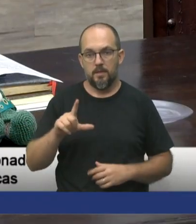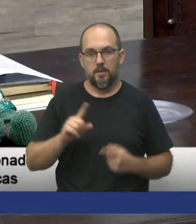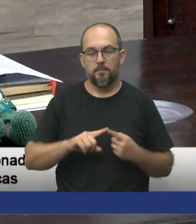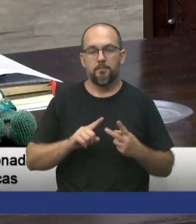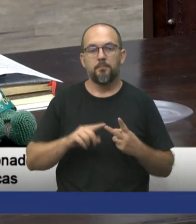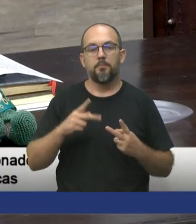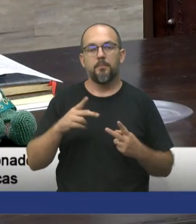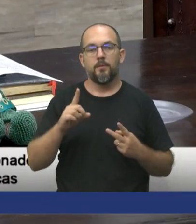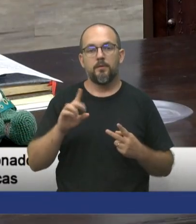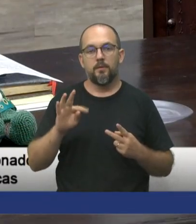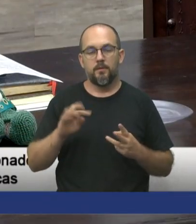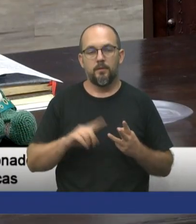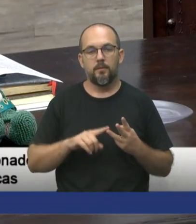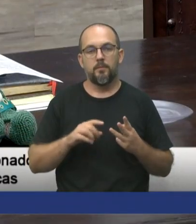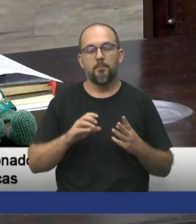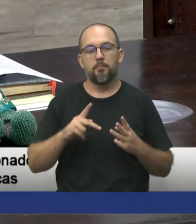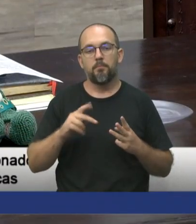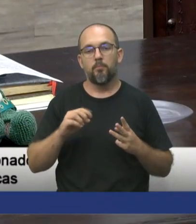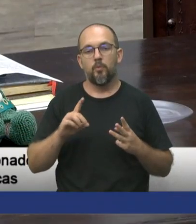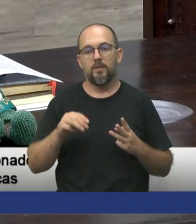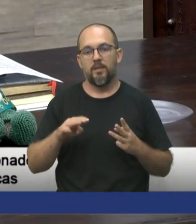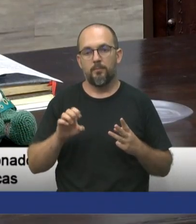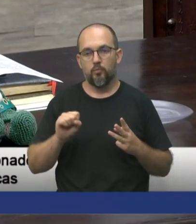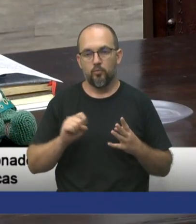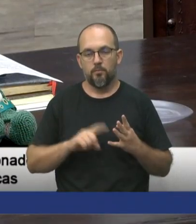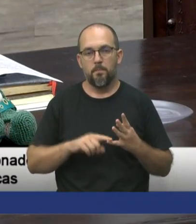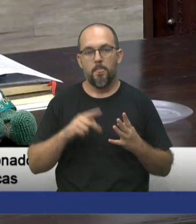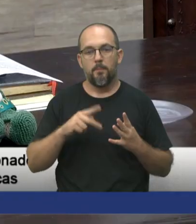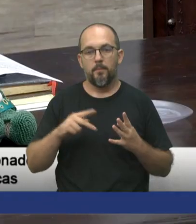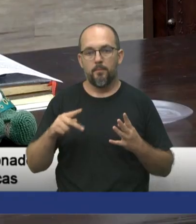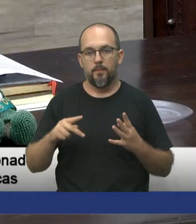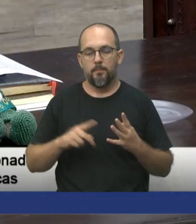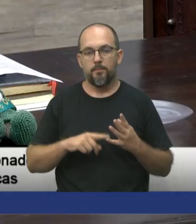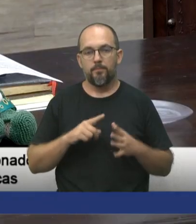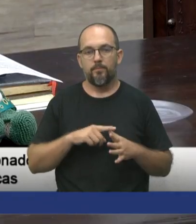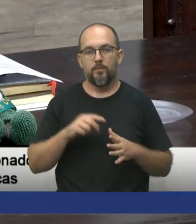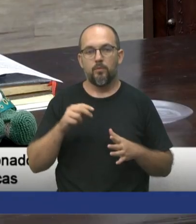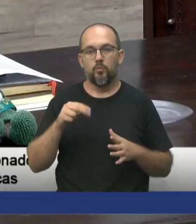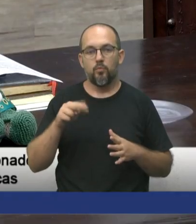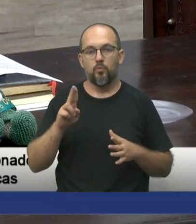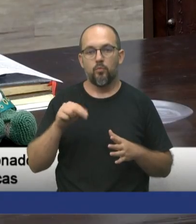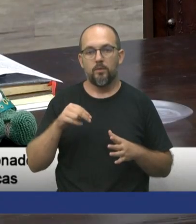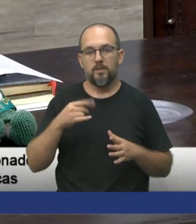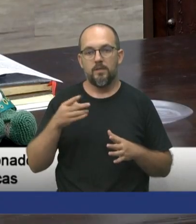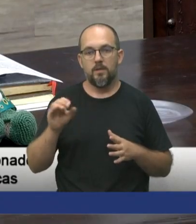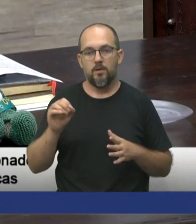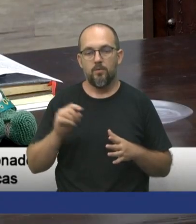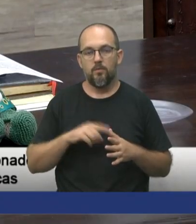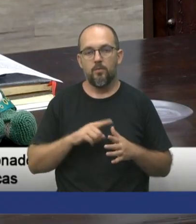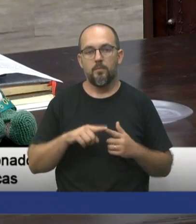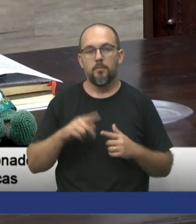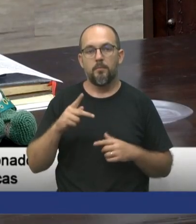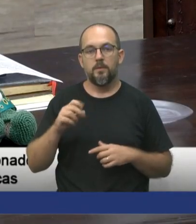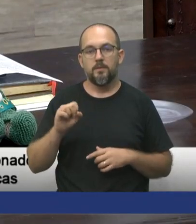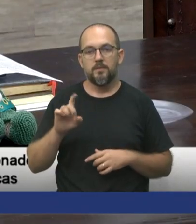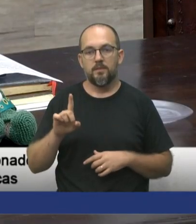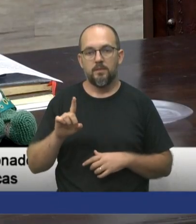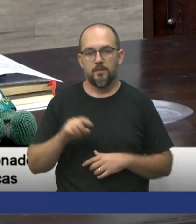PDT, do Podemos, do PP, do União Brasil e do